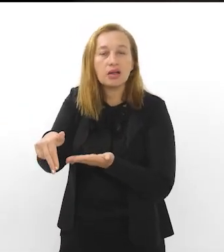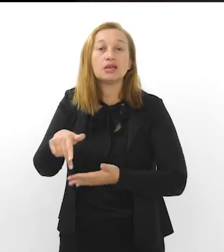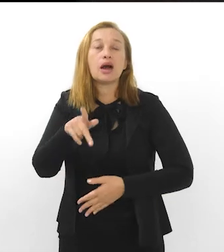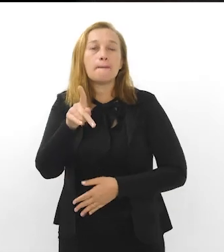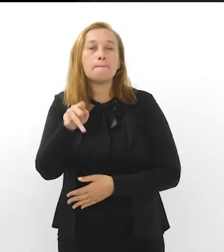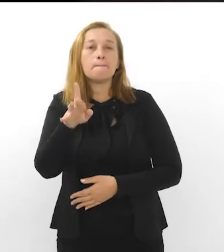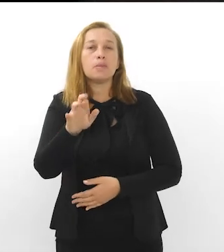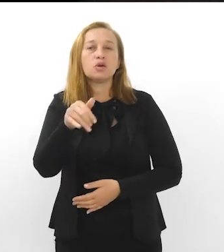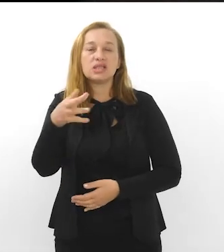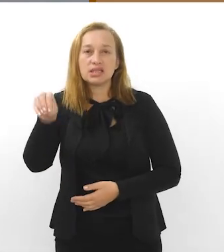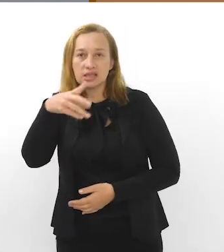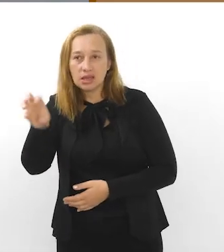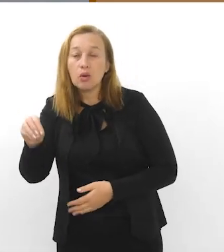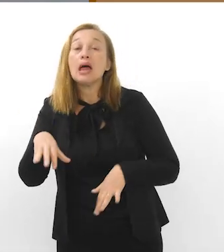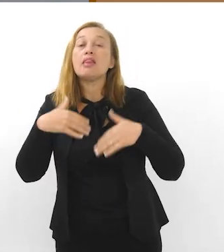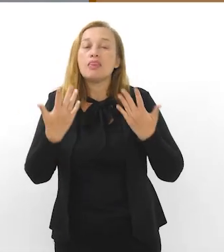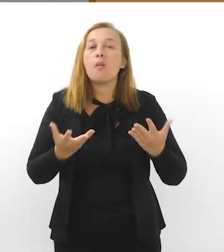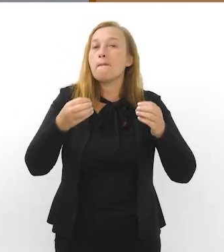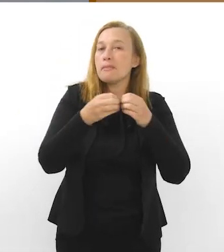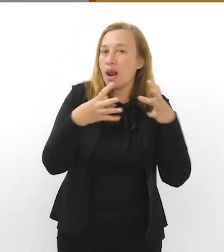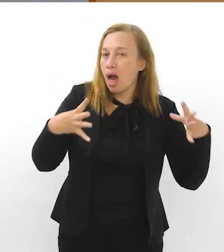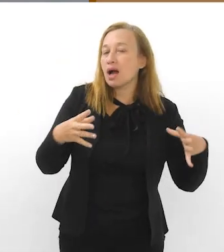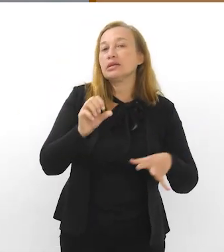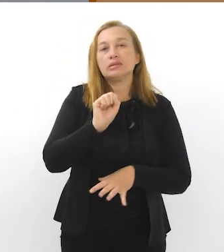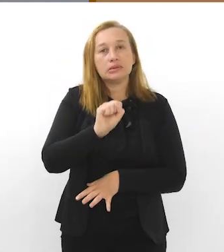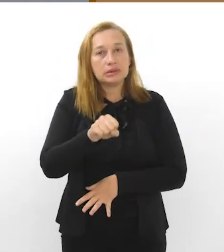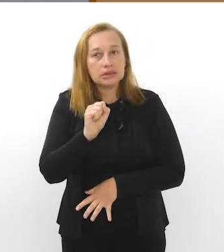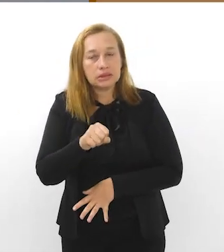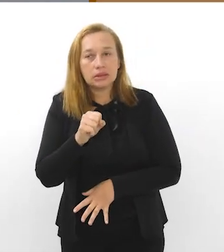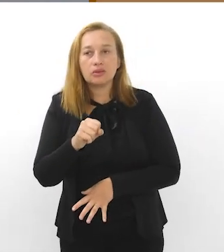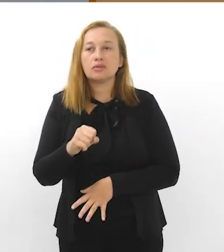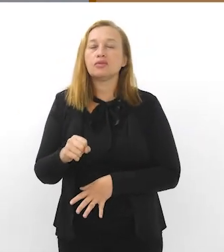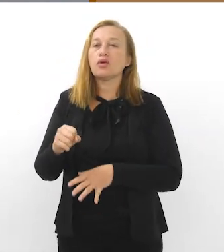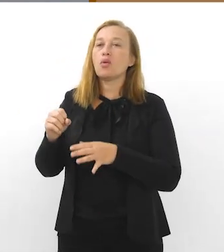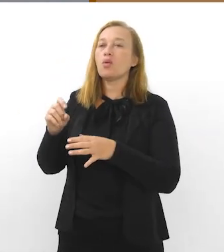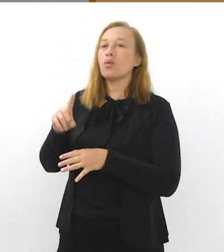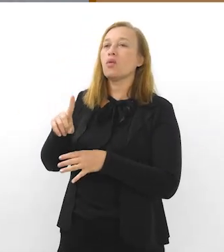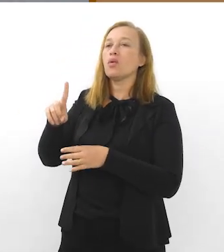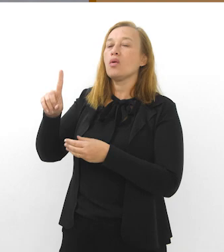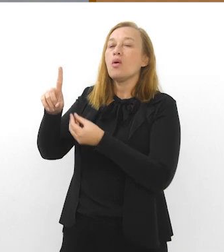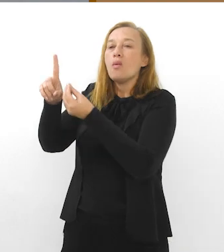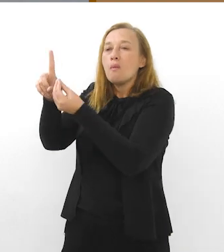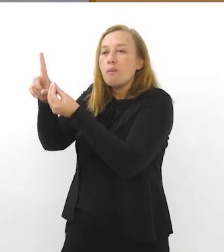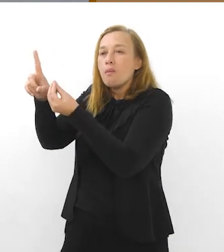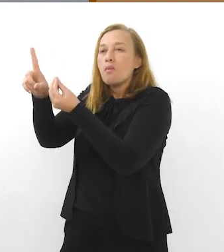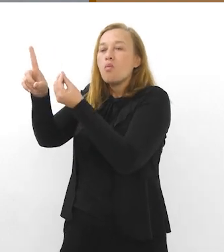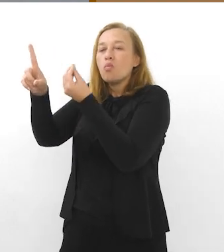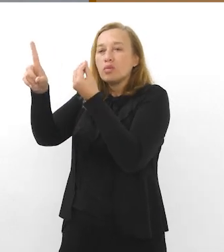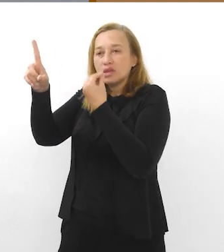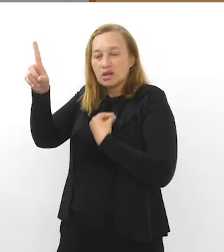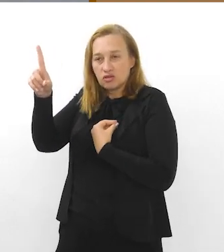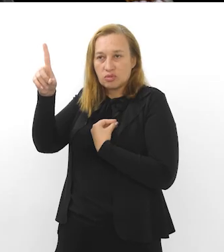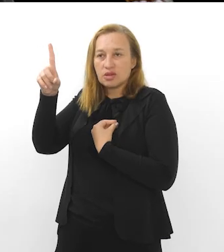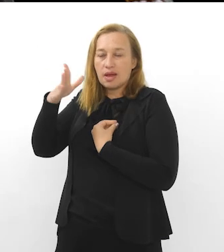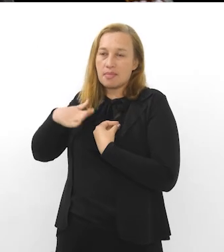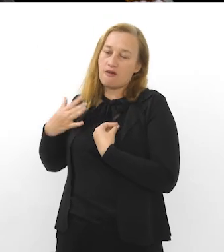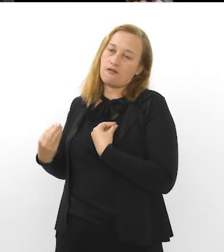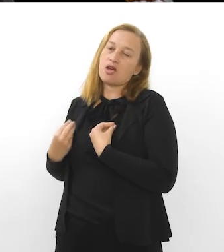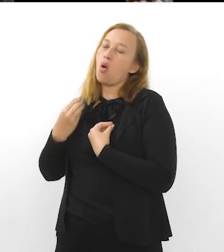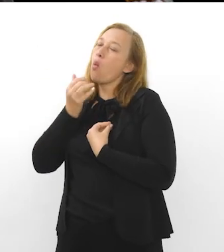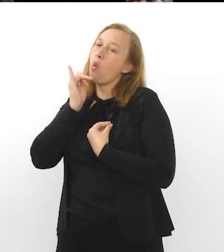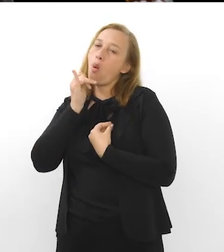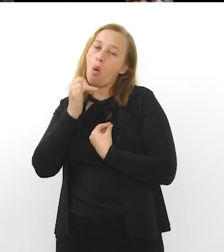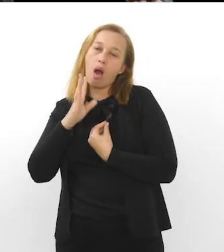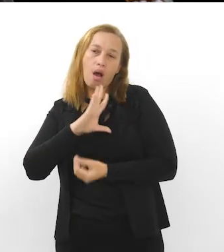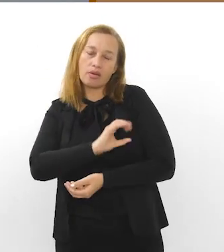Na procissão. Então, foi um milagre, sim, foi uma intervenção divina na minha vida, que eu gosto de contar, eu amo